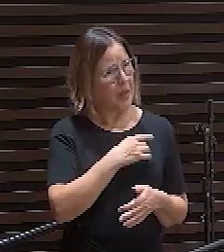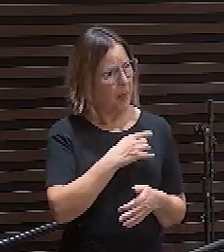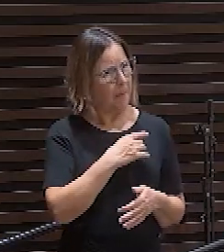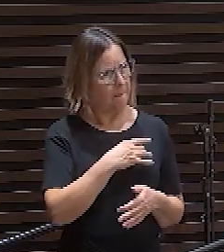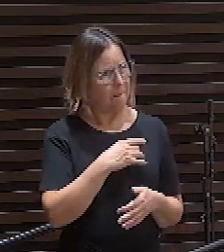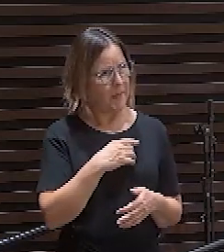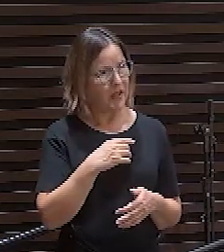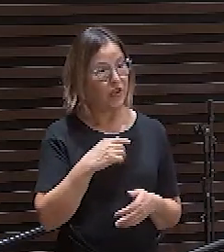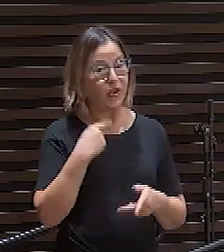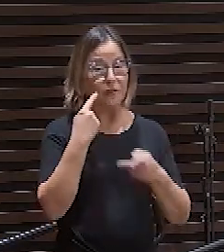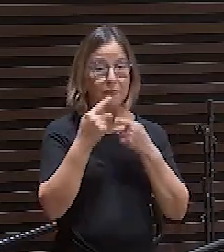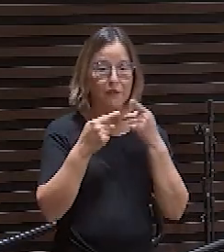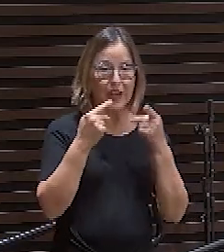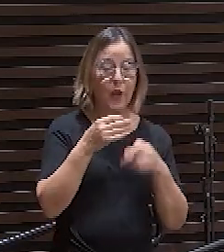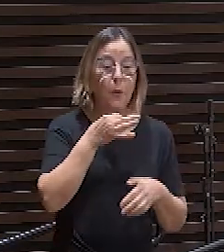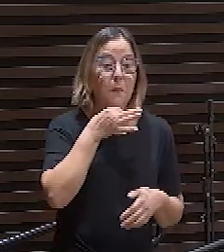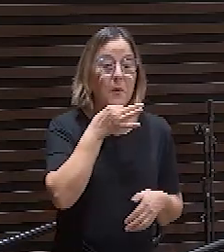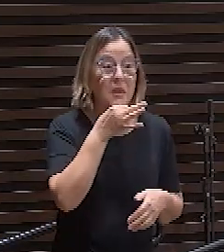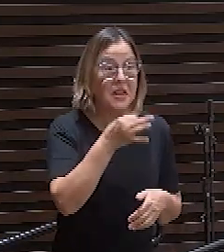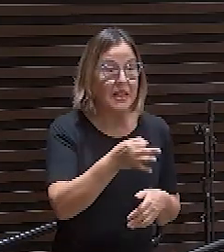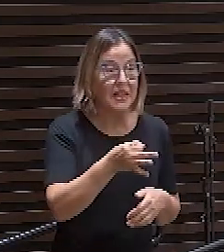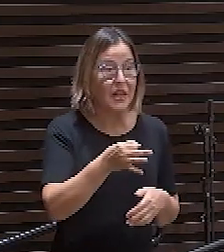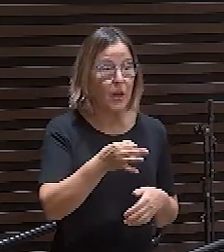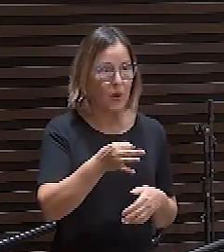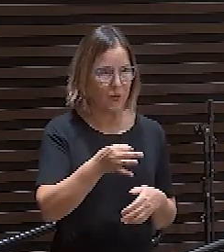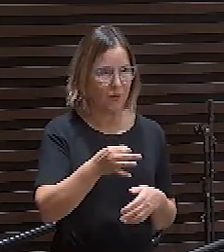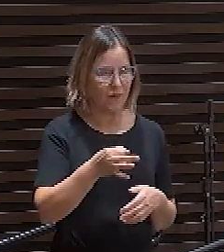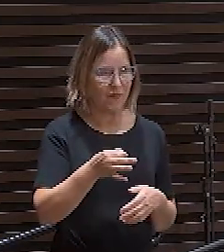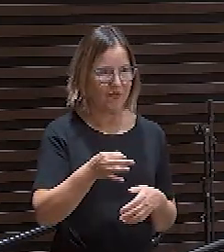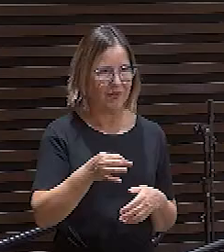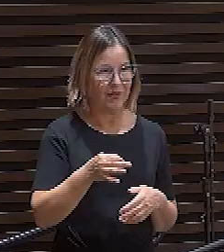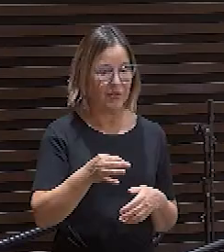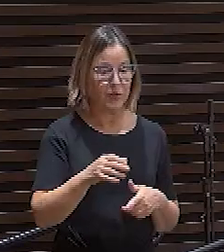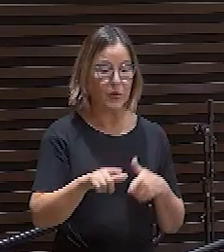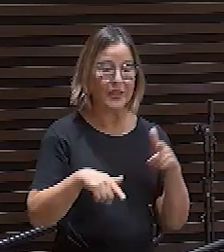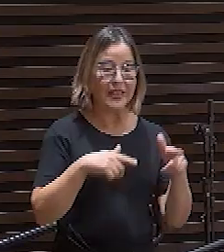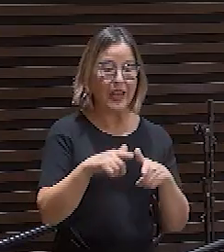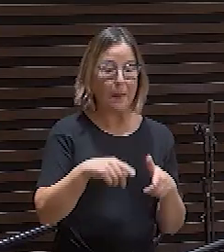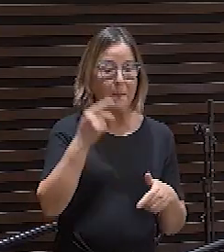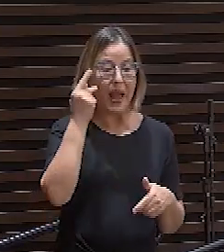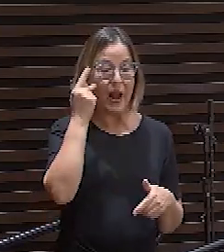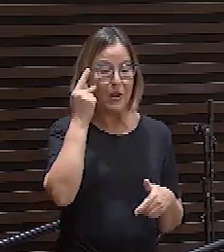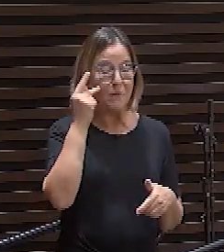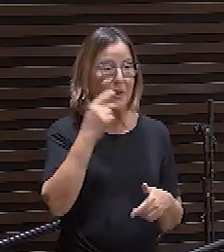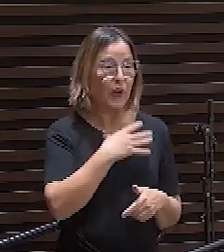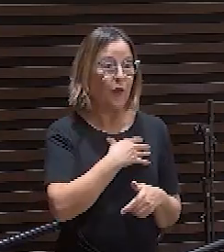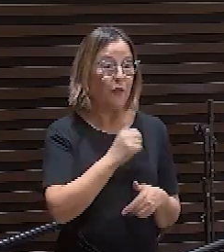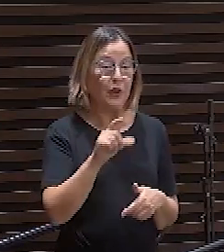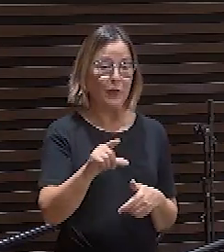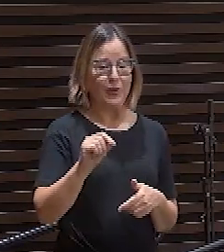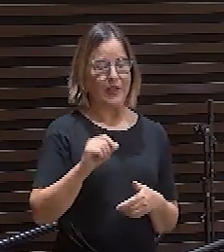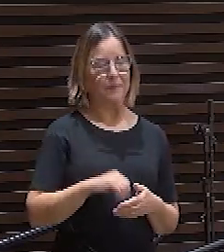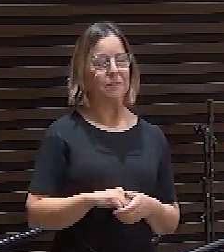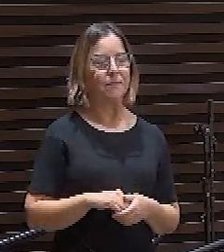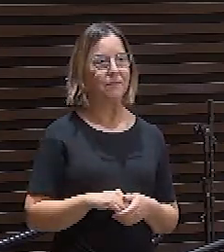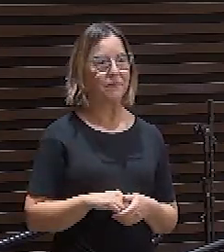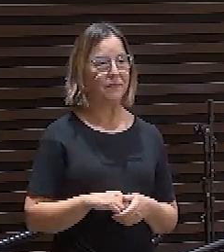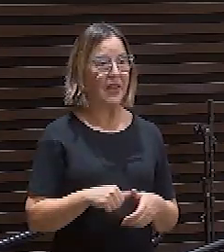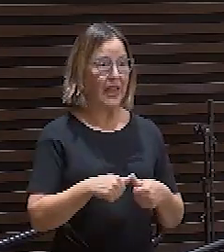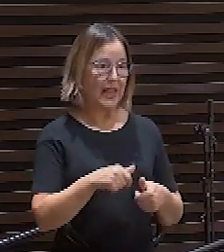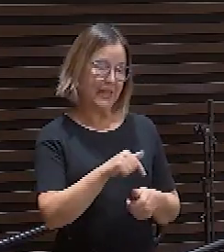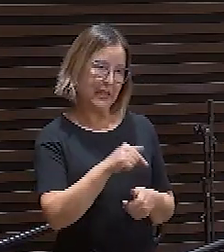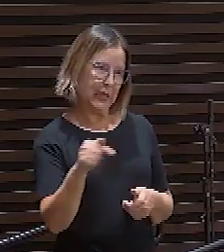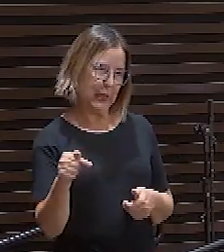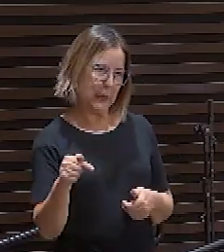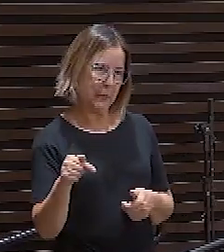seus filhos a sua opinião sobre as suas profissões. Essa semana, nós estávamos conversando